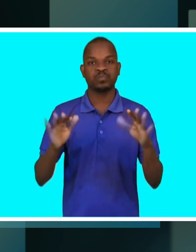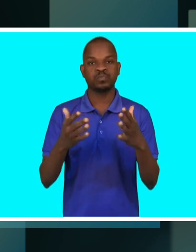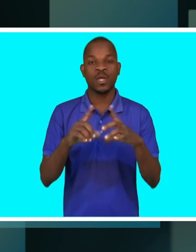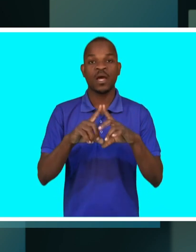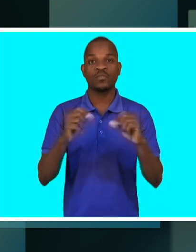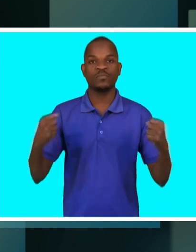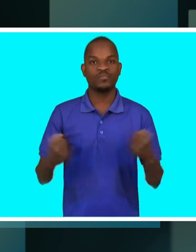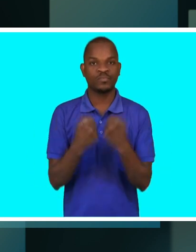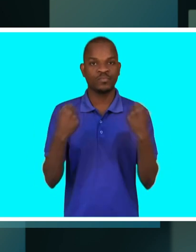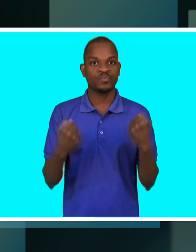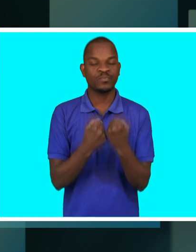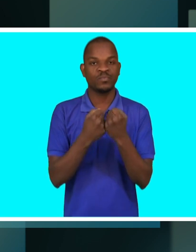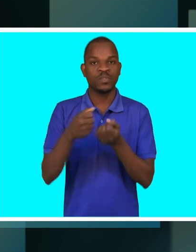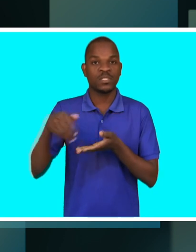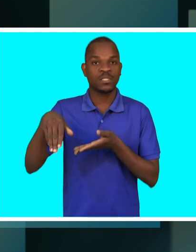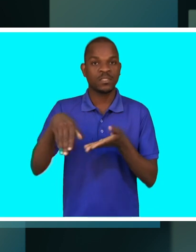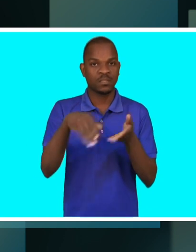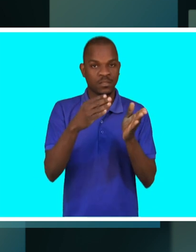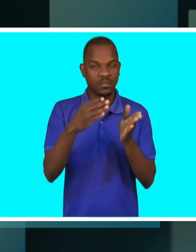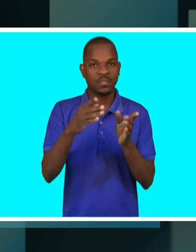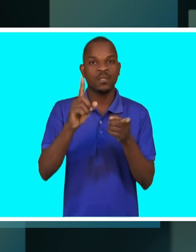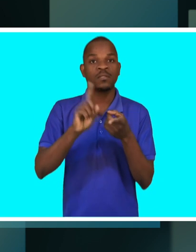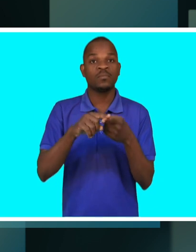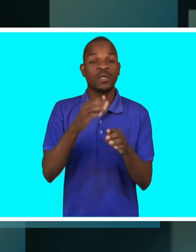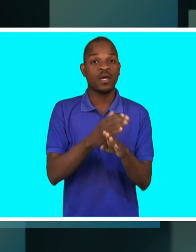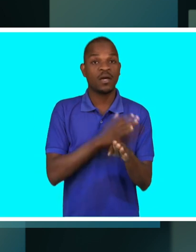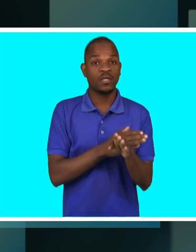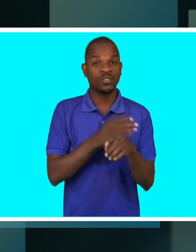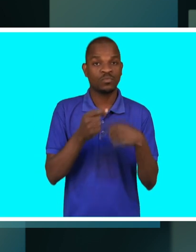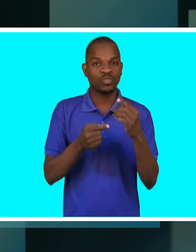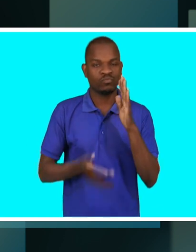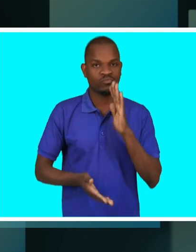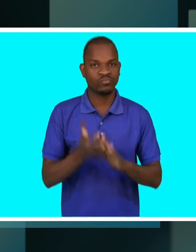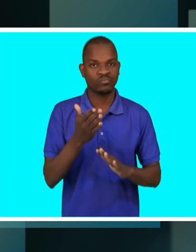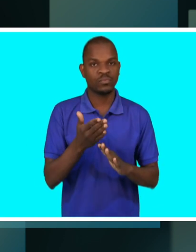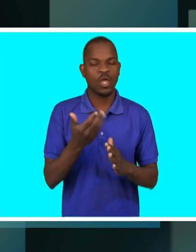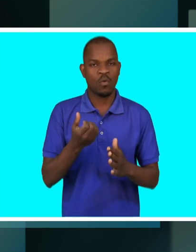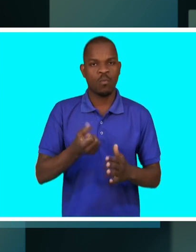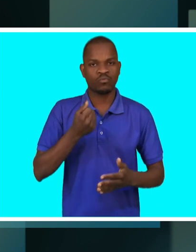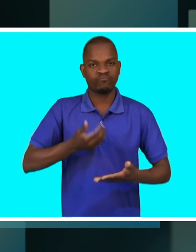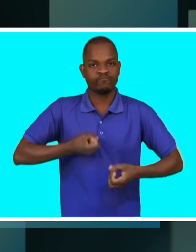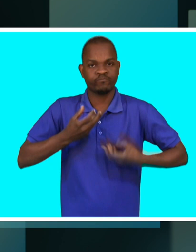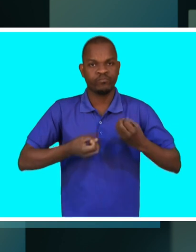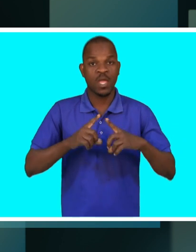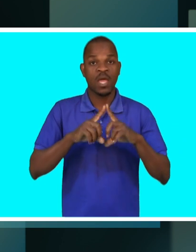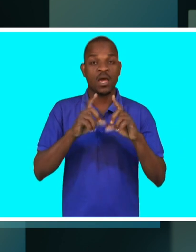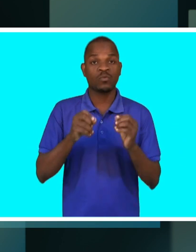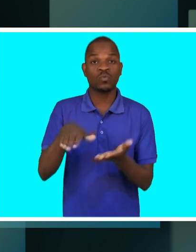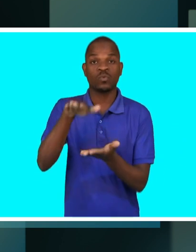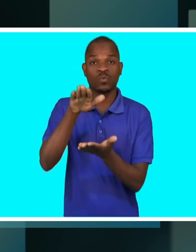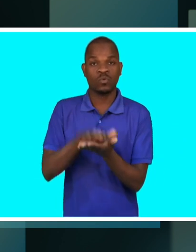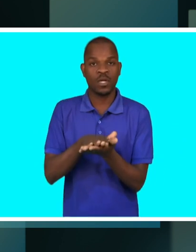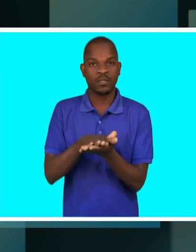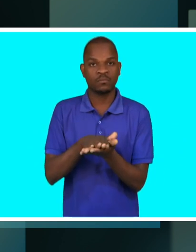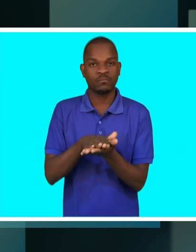reduzir o índice de acidentes nas estradas. Porque até antes do projeto começar, vamos falar especificamente aqui